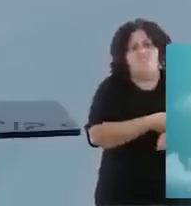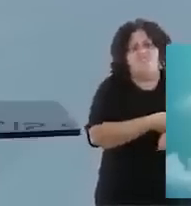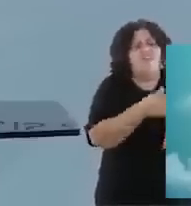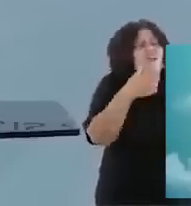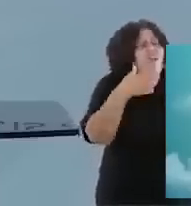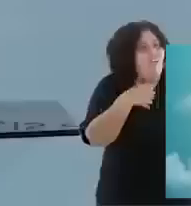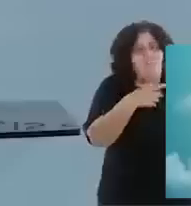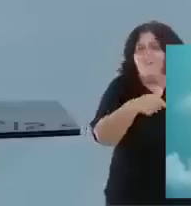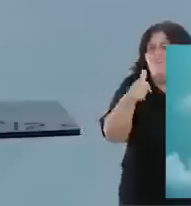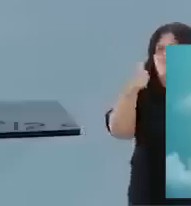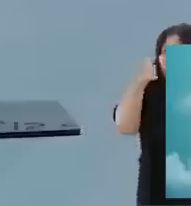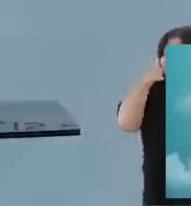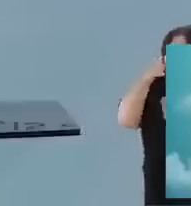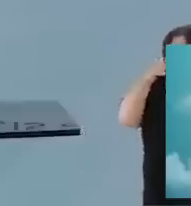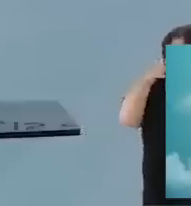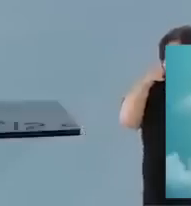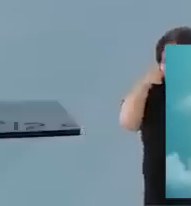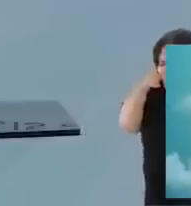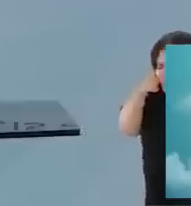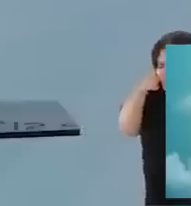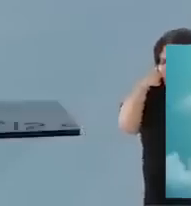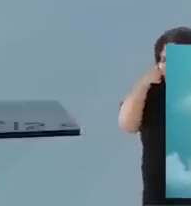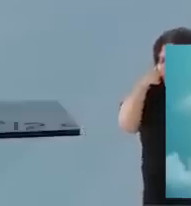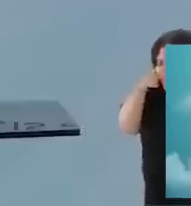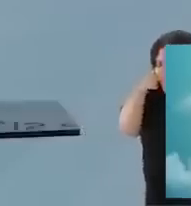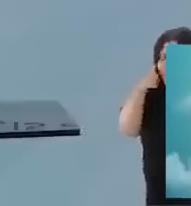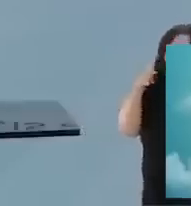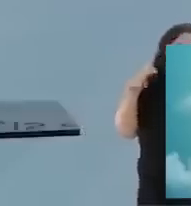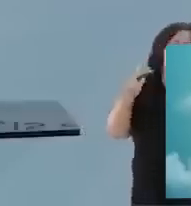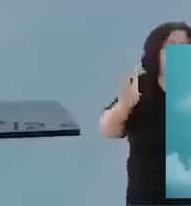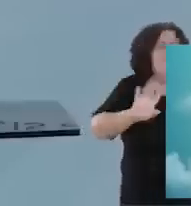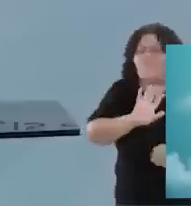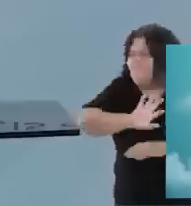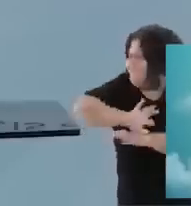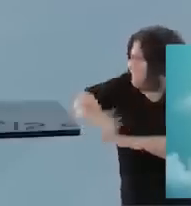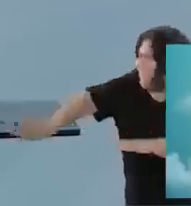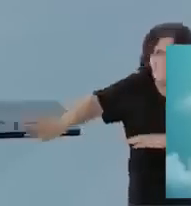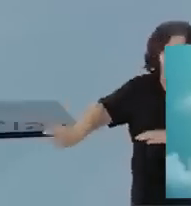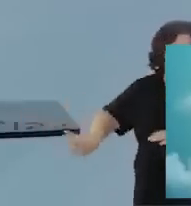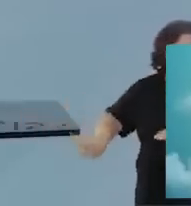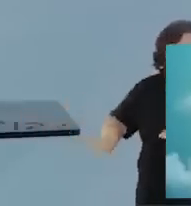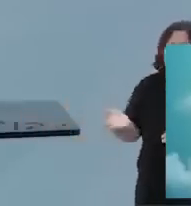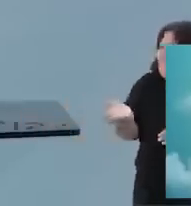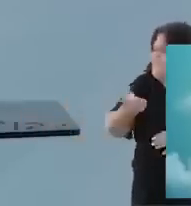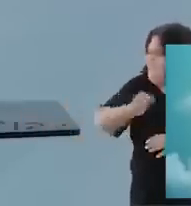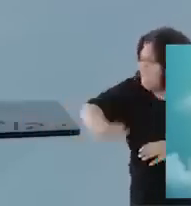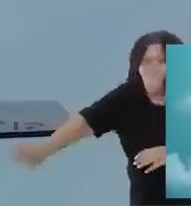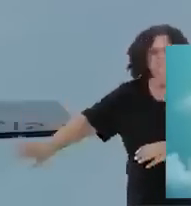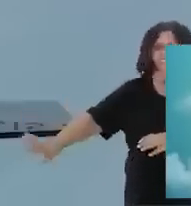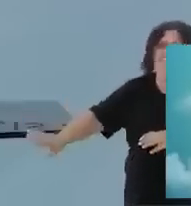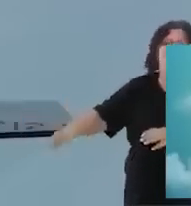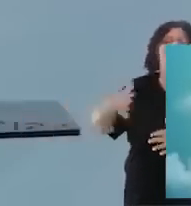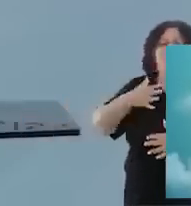mulher começou a chorar do outro lado da linha. Se eu não estou querendo ir para outra igreja, coisíssima nenhuma, mas eu precisava escutar isso do senhor hoje.